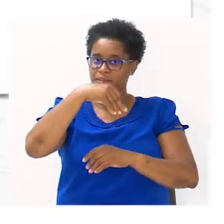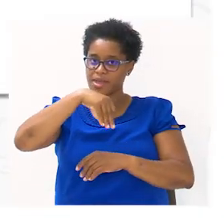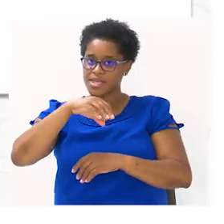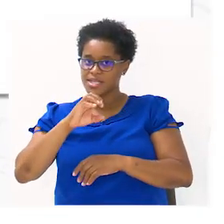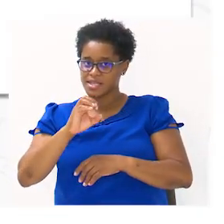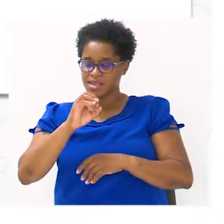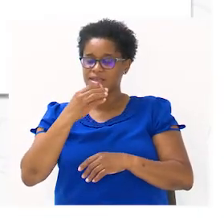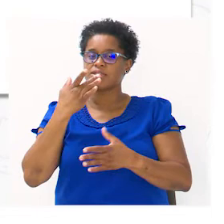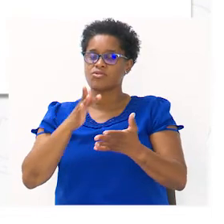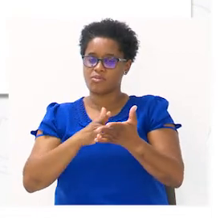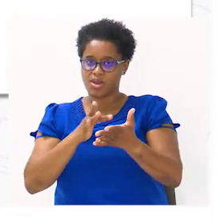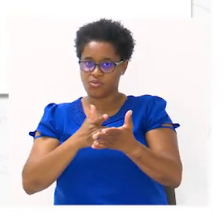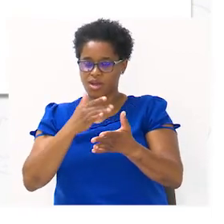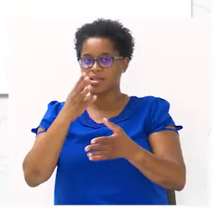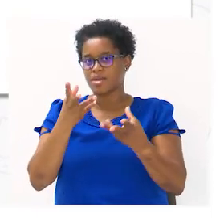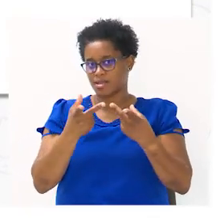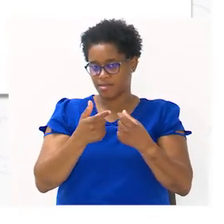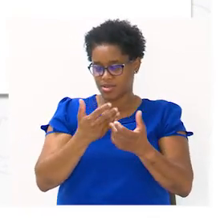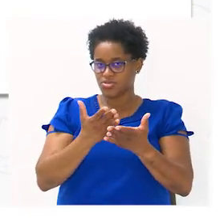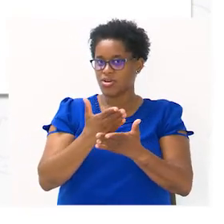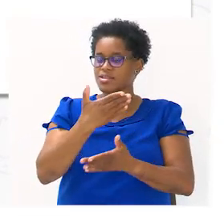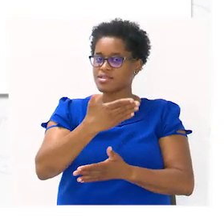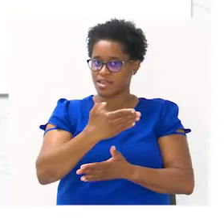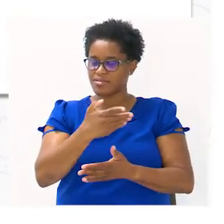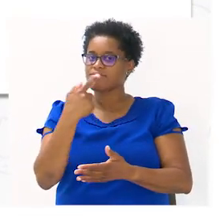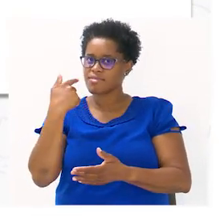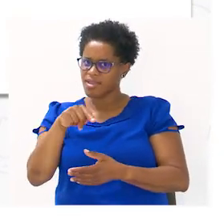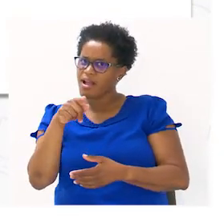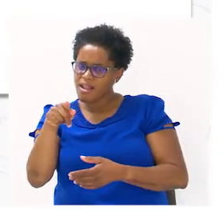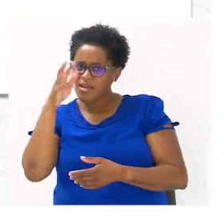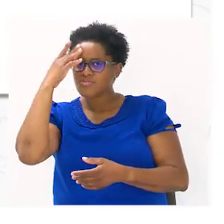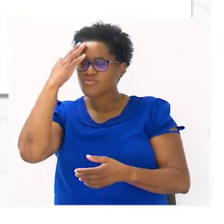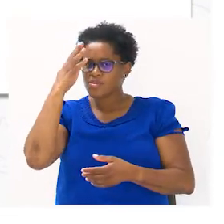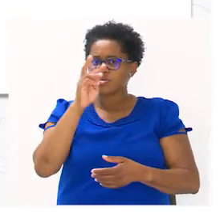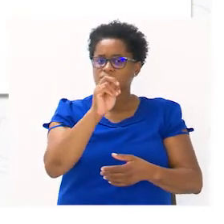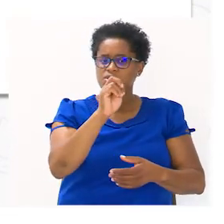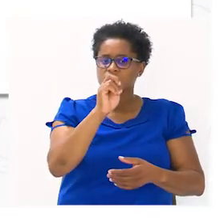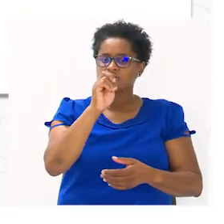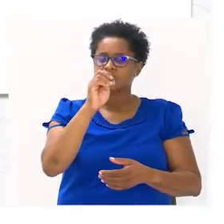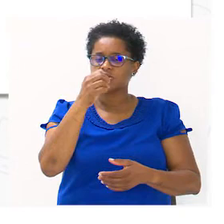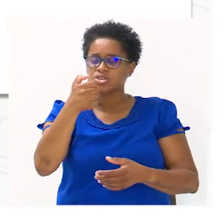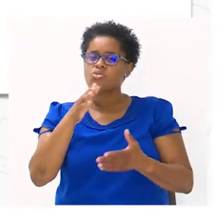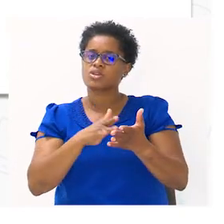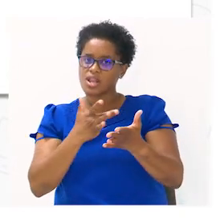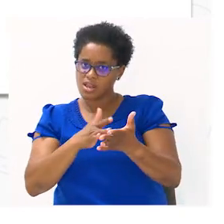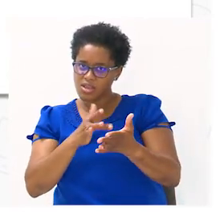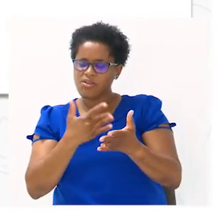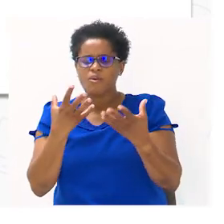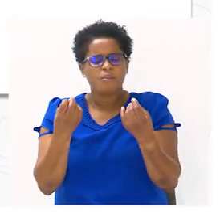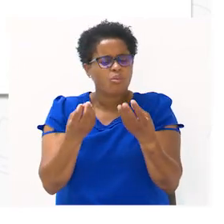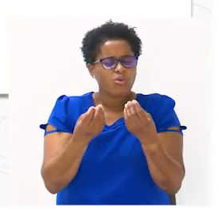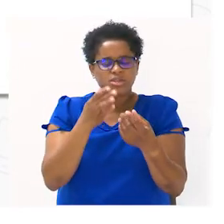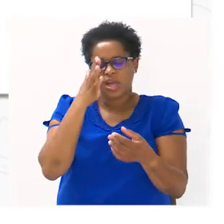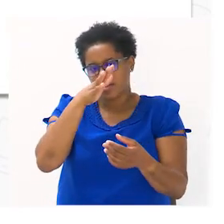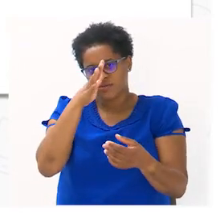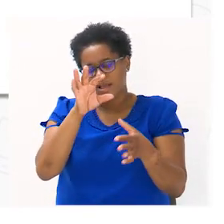No manual de matemática do 7º ano vão encontrar, ali na página 35, uma série de